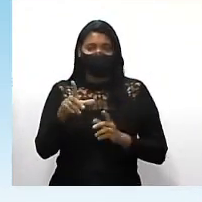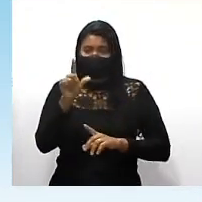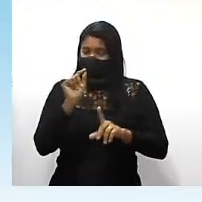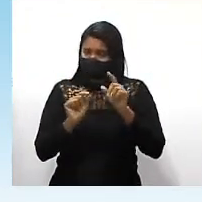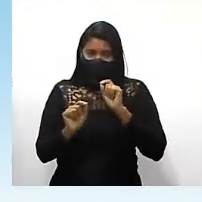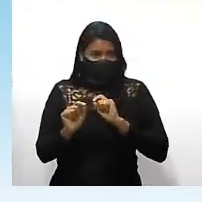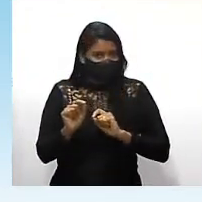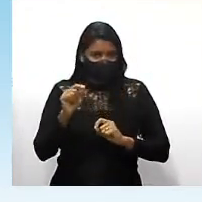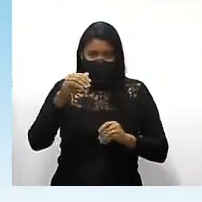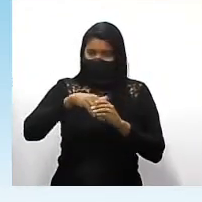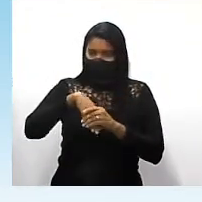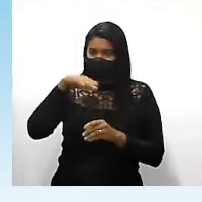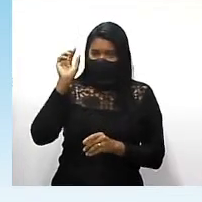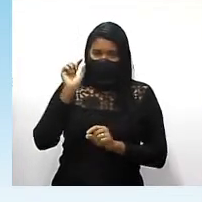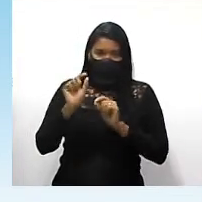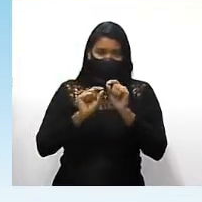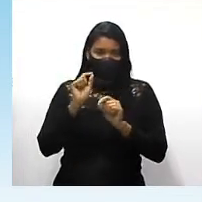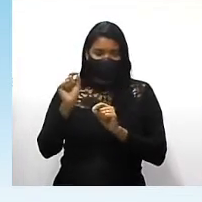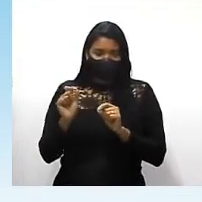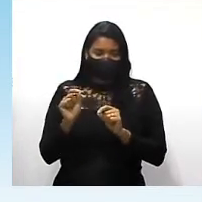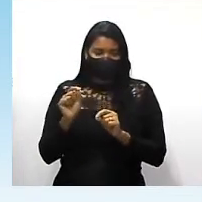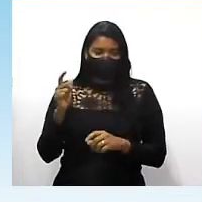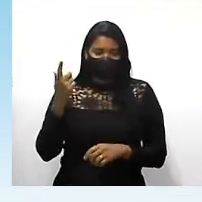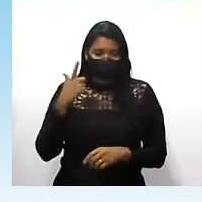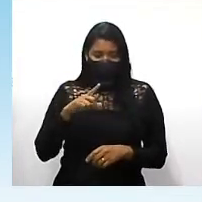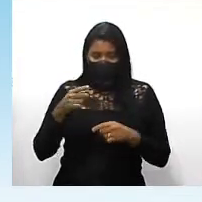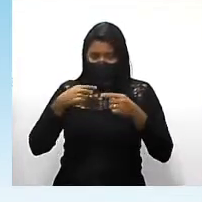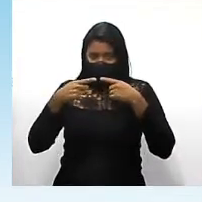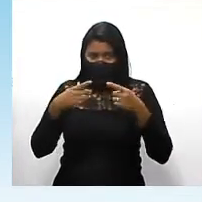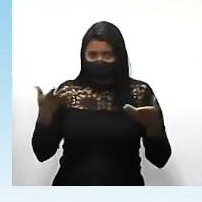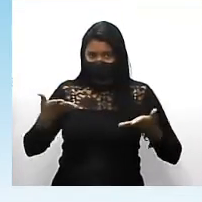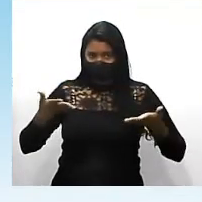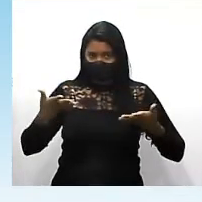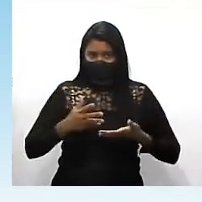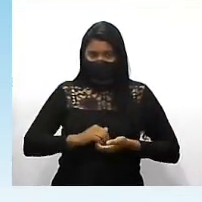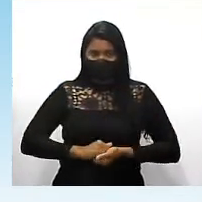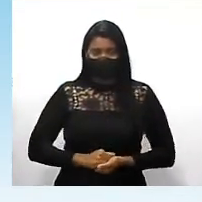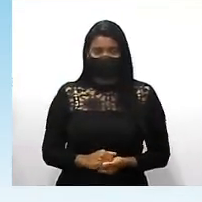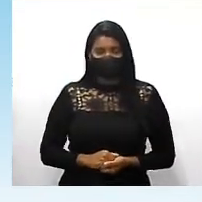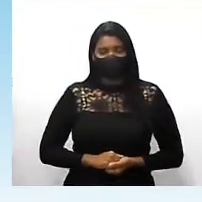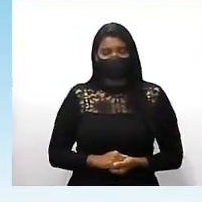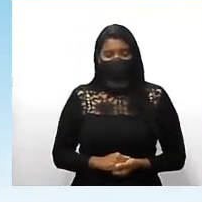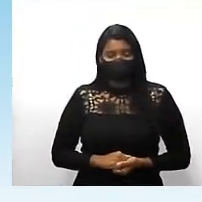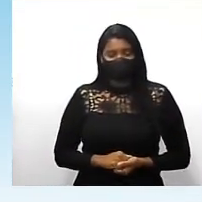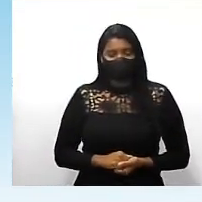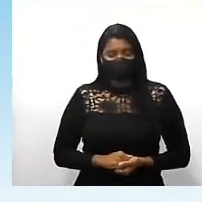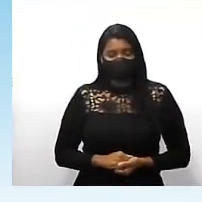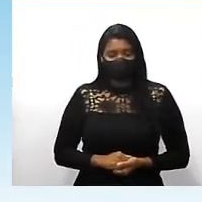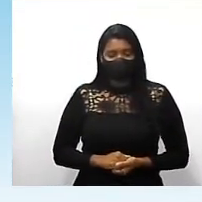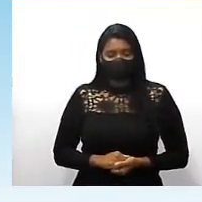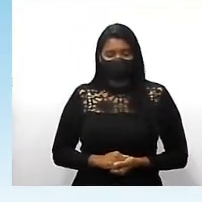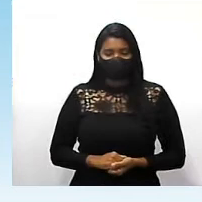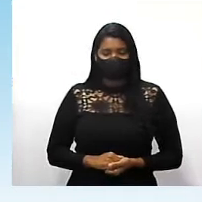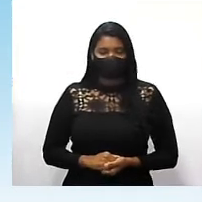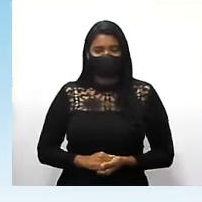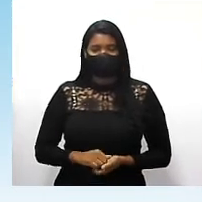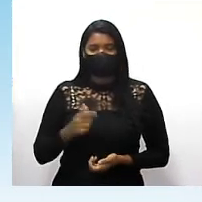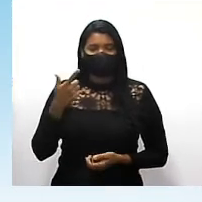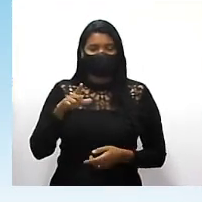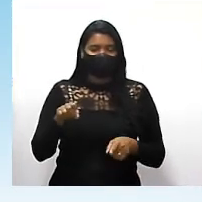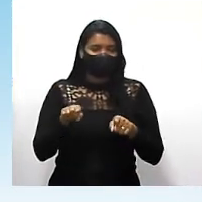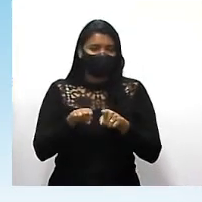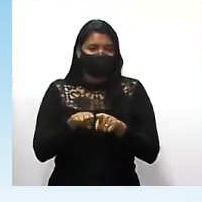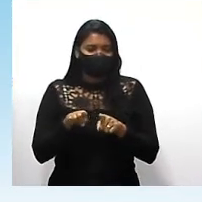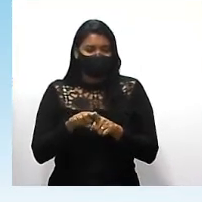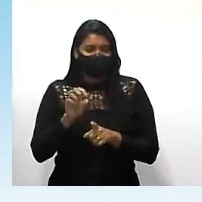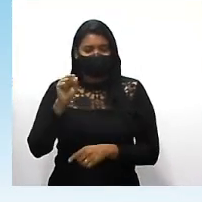escolha. Então, a discussão aqui hoje, a discussão aqui não é em relação